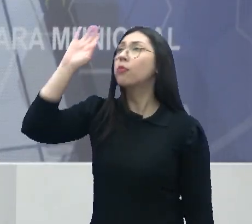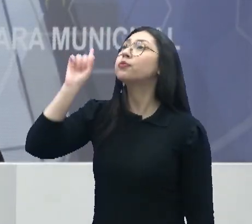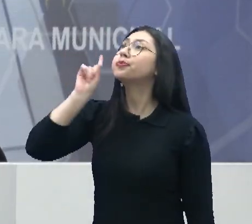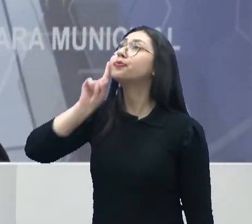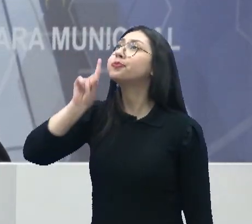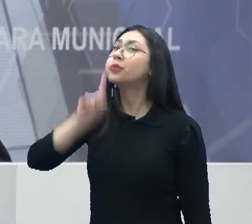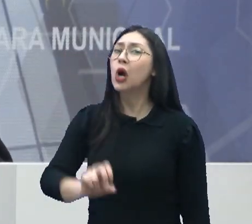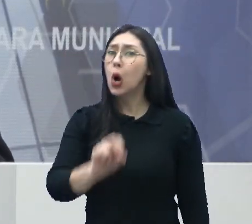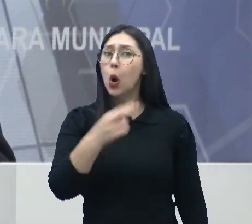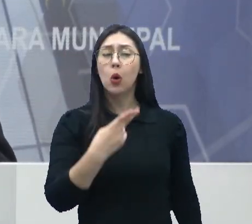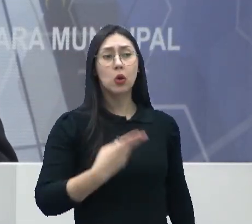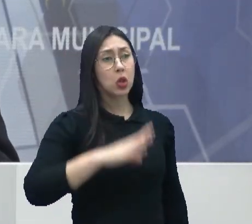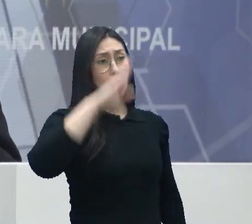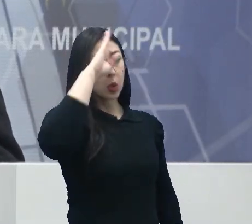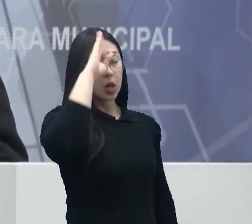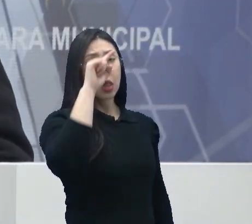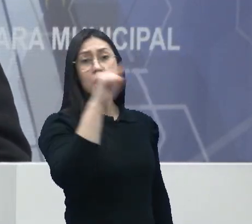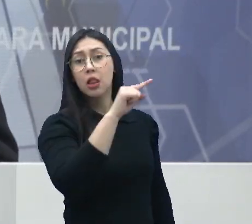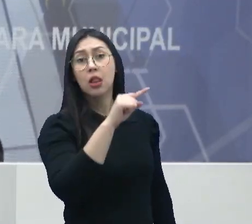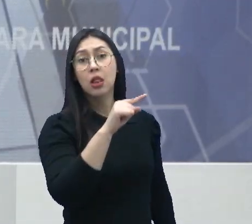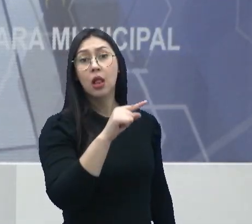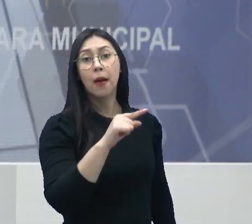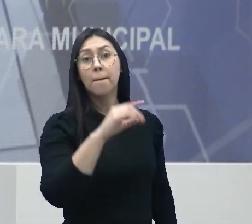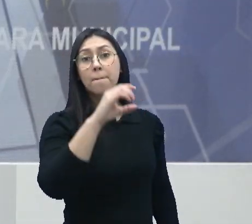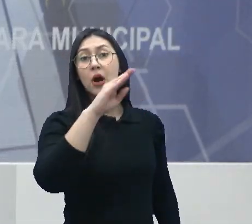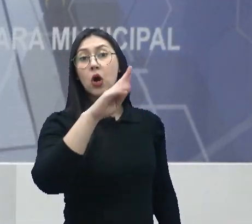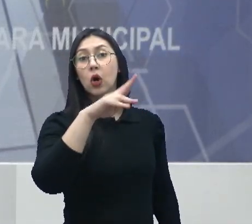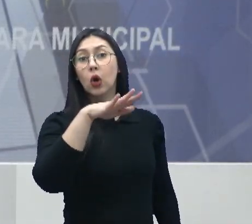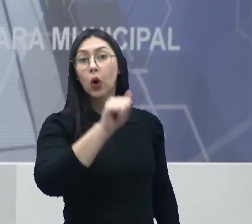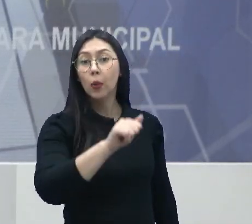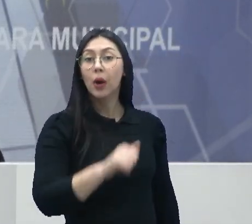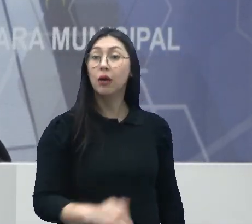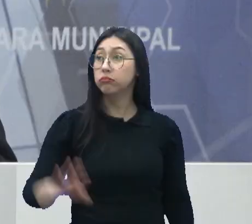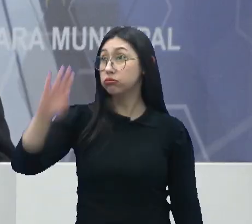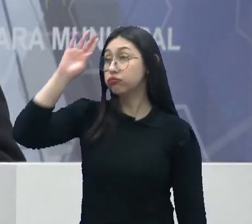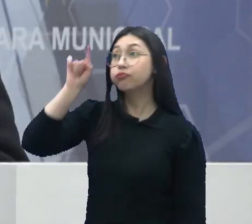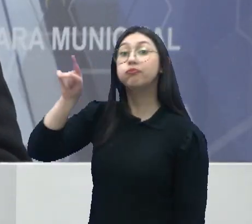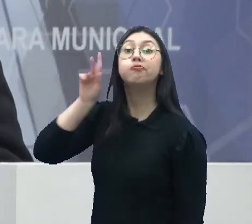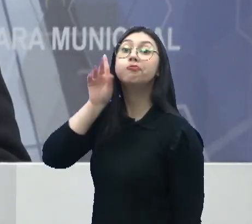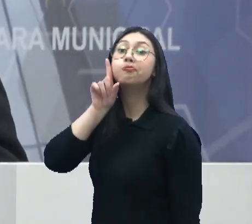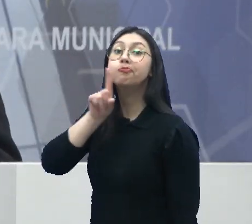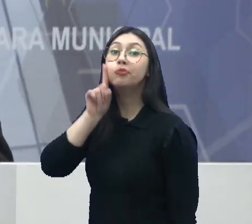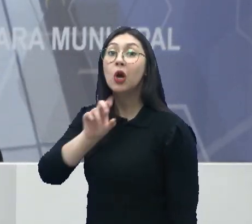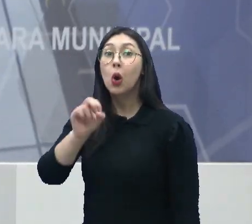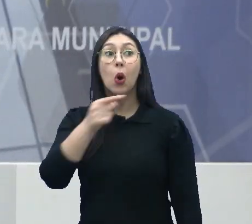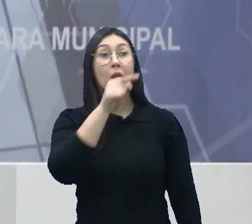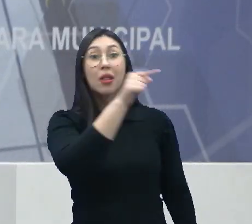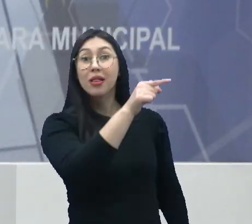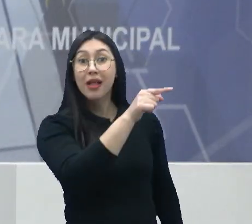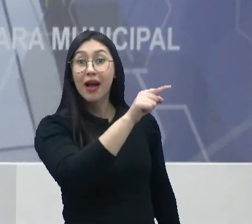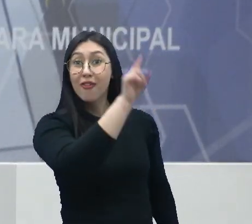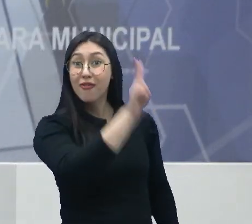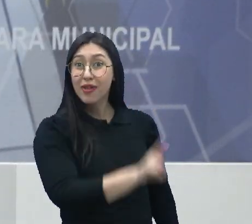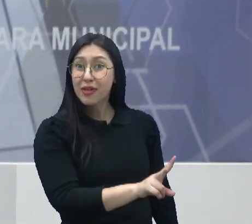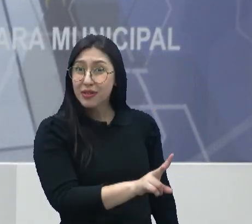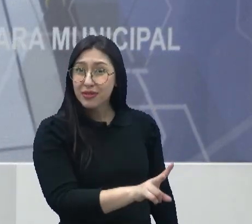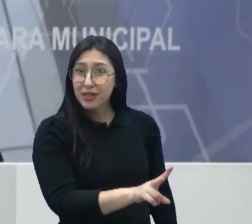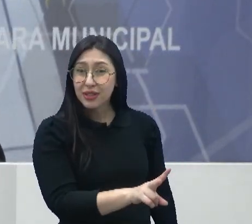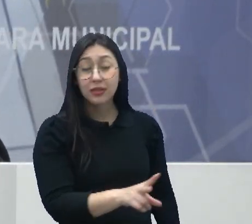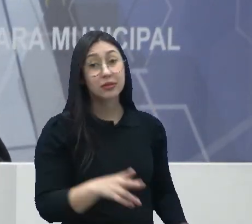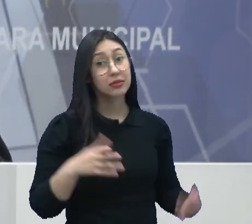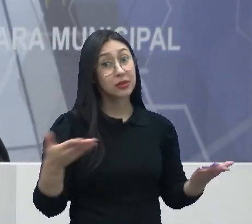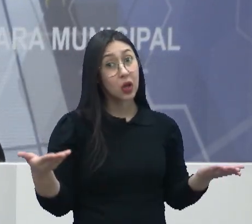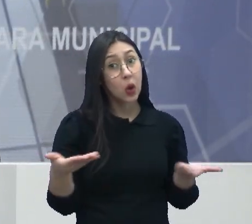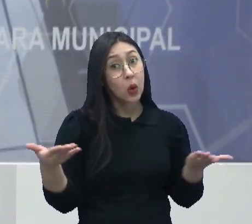para Cuba? Bater continência para os Estados Unidos ou bater continência para a Nicarágua ou a Venezuela? O que nós vemos hoje